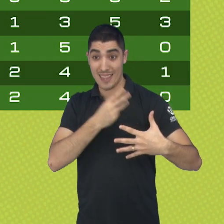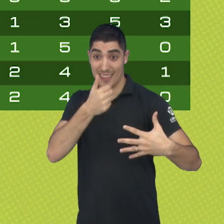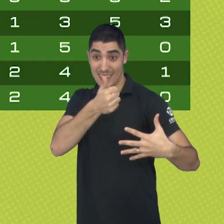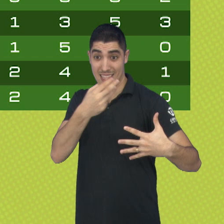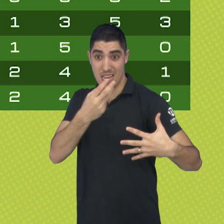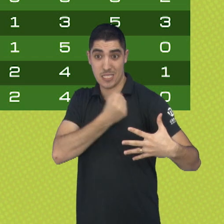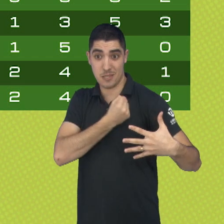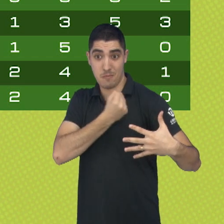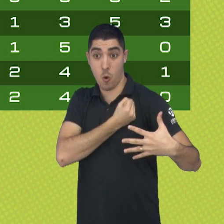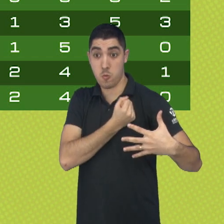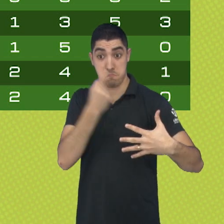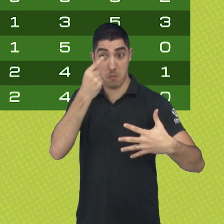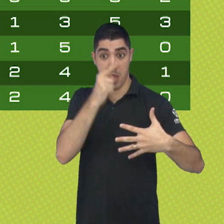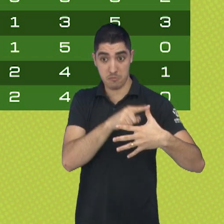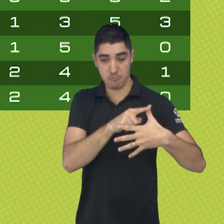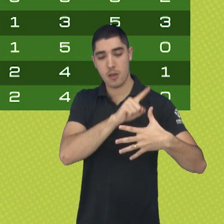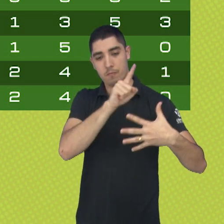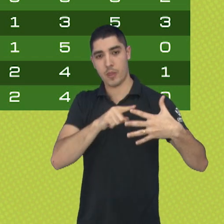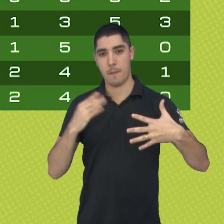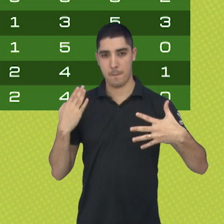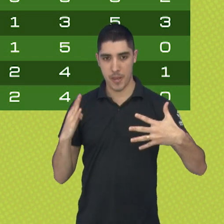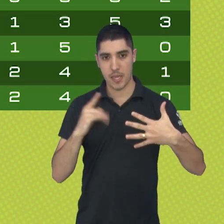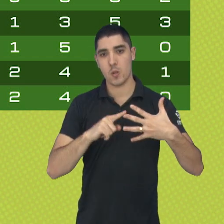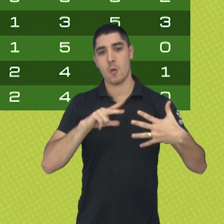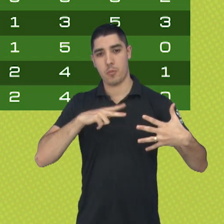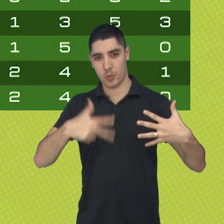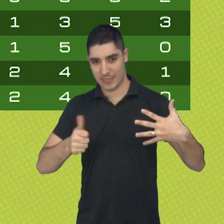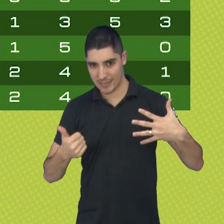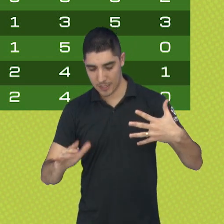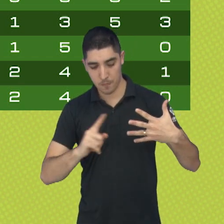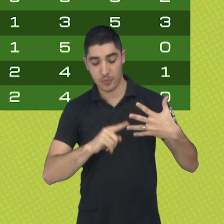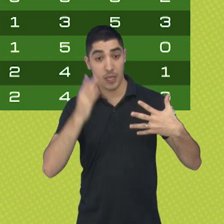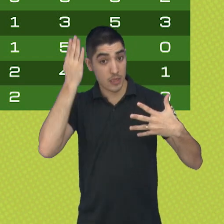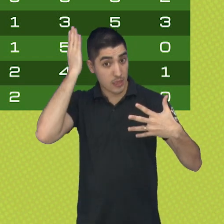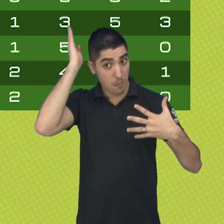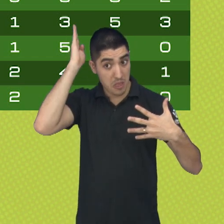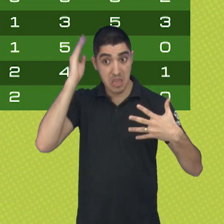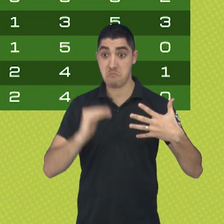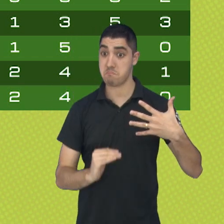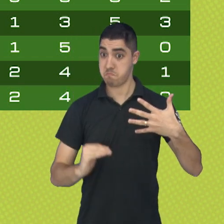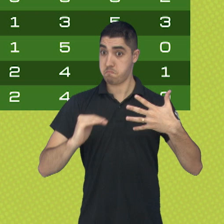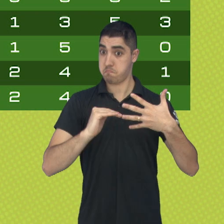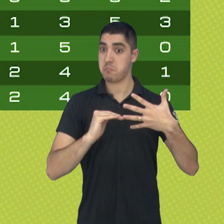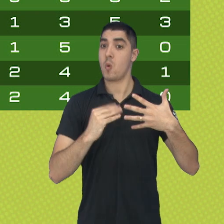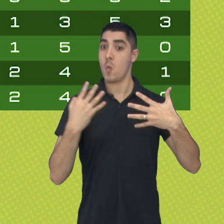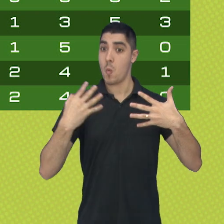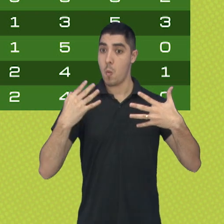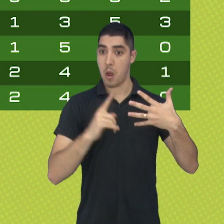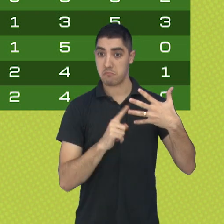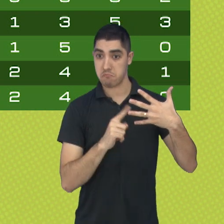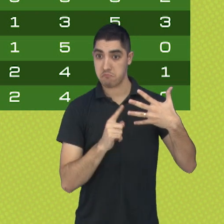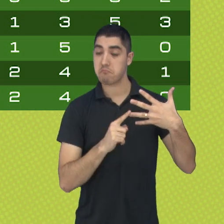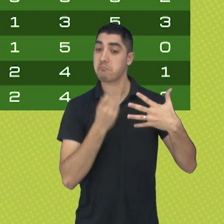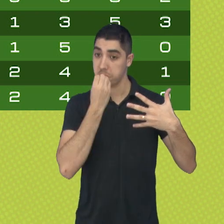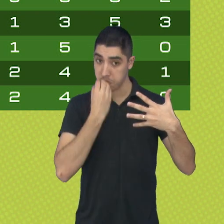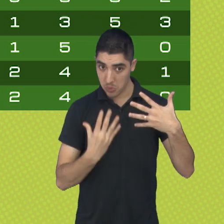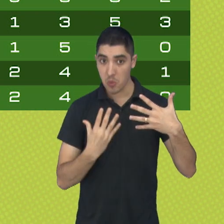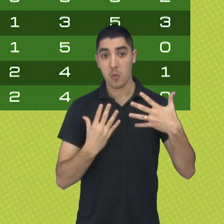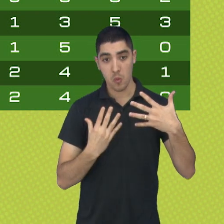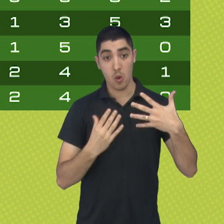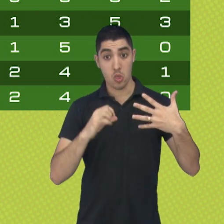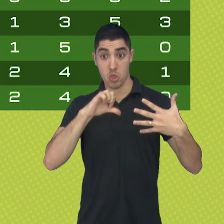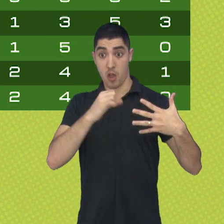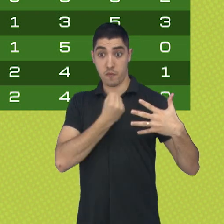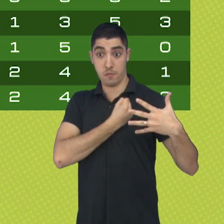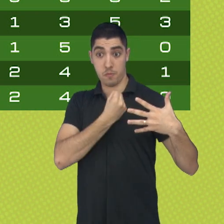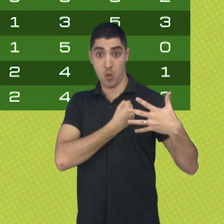líder da competição, seguido por São Bento e Portuguesa Santista com 10. Taubaté subiu, um belo salto aí com a vitória do Taubaté, foi para 9 pontos,